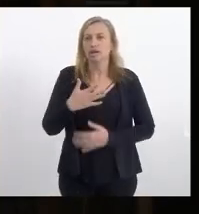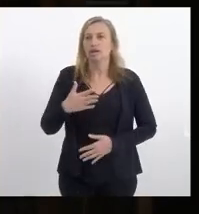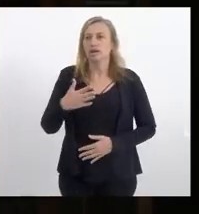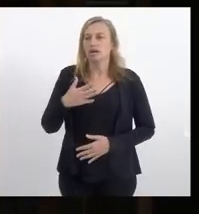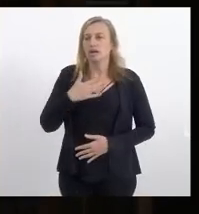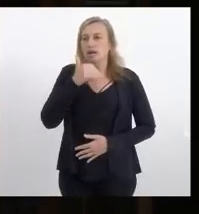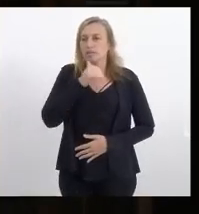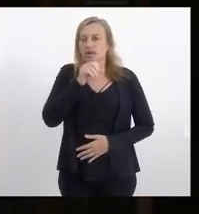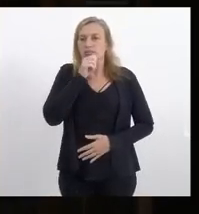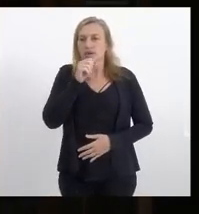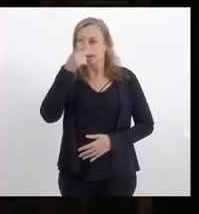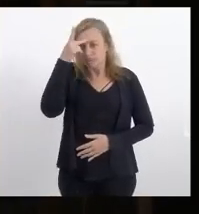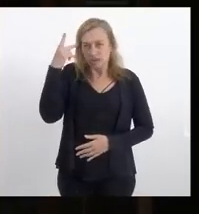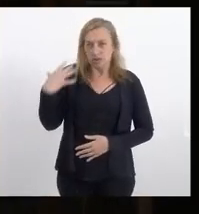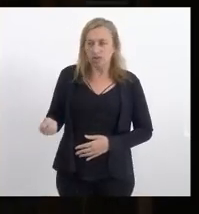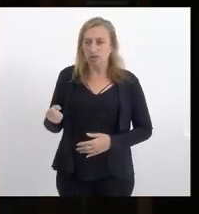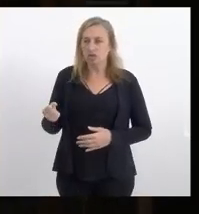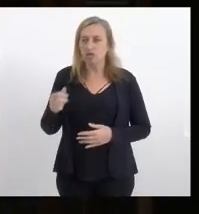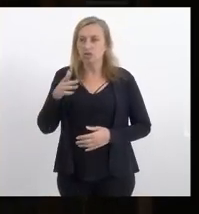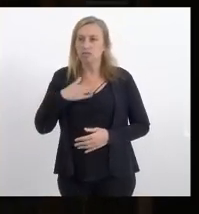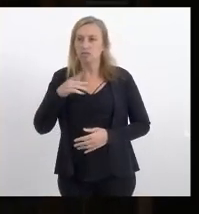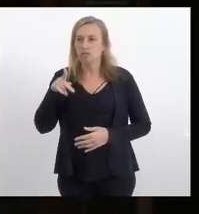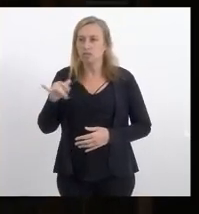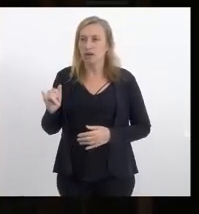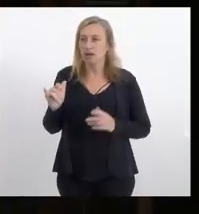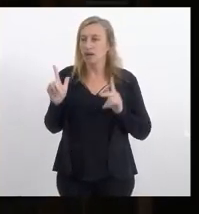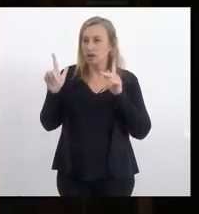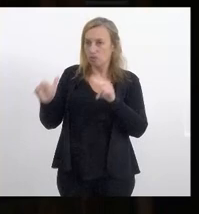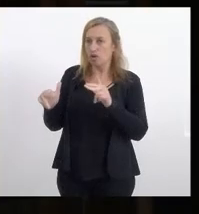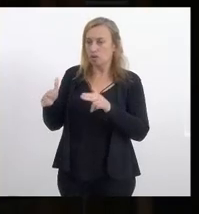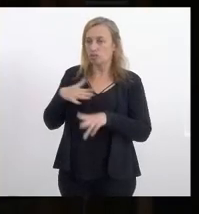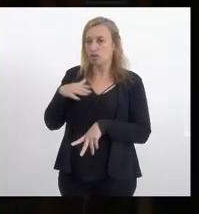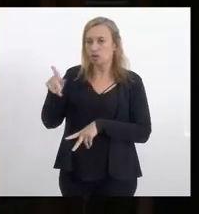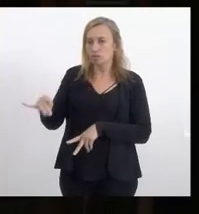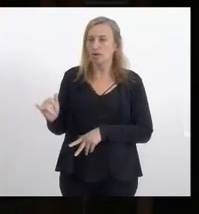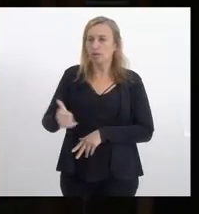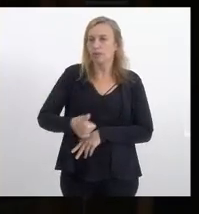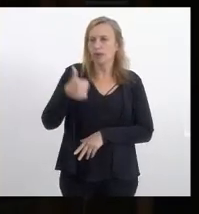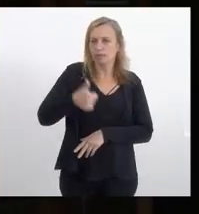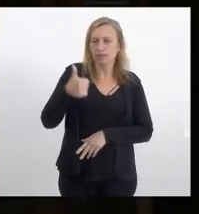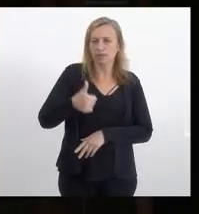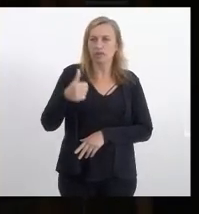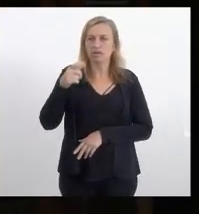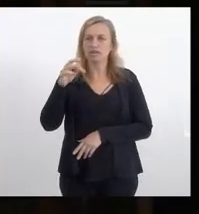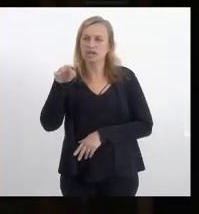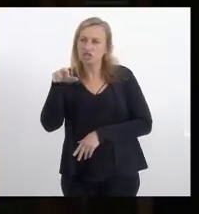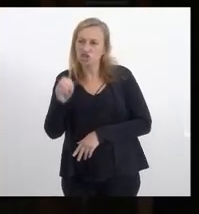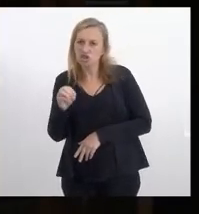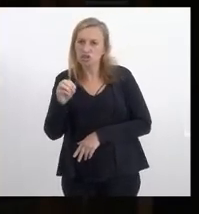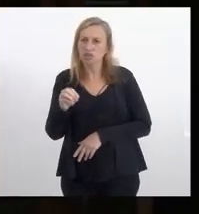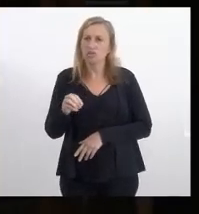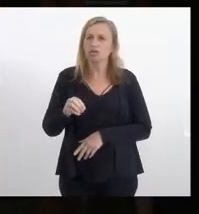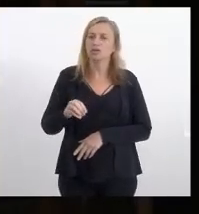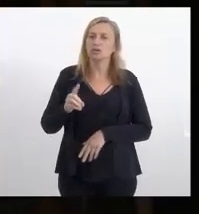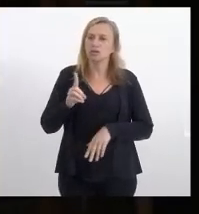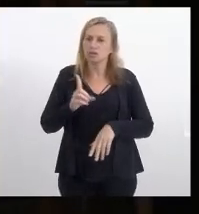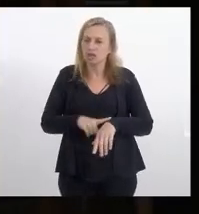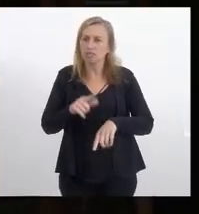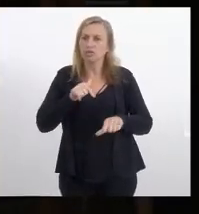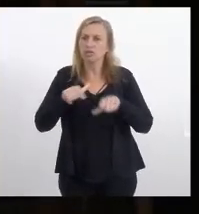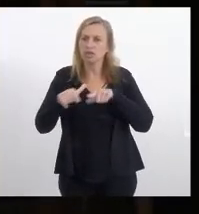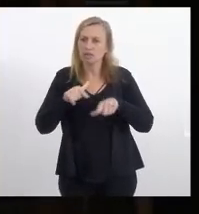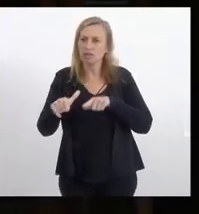do meu pai contracheque dela é igual contracheque no meu pai soldo de 1º Sargento tempo de serviço é que nem